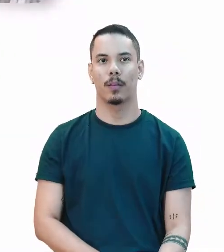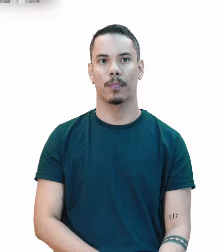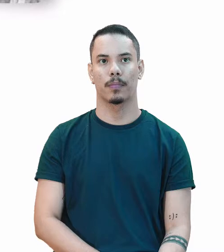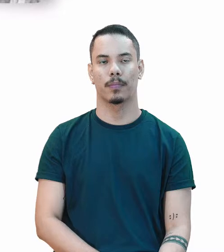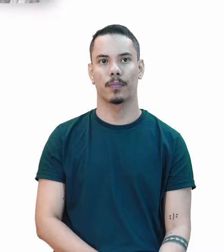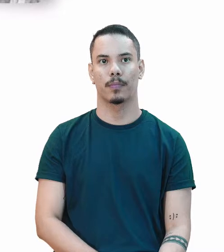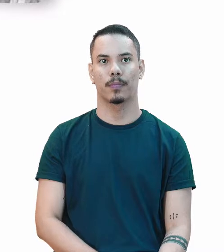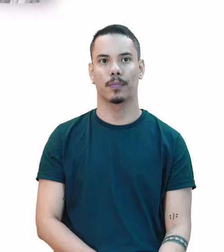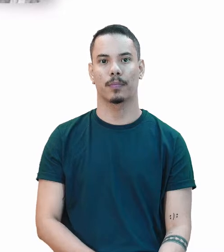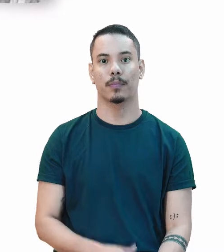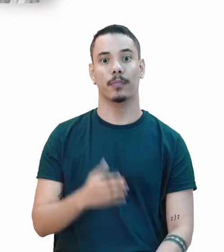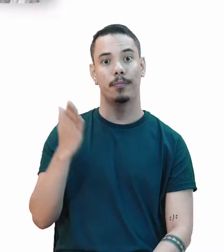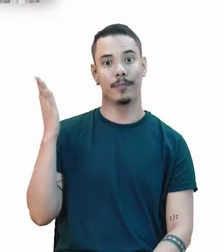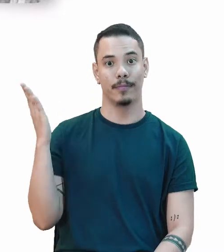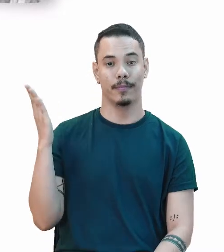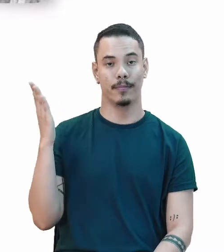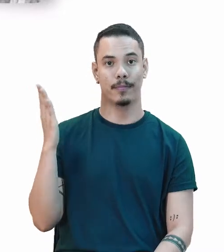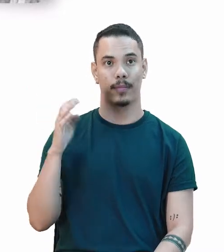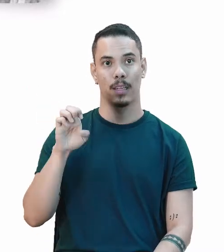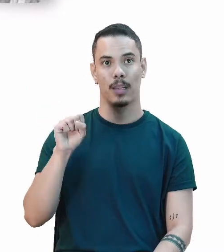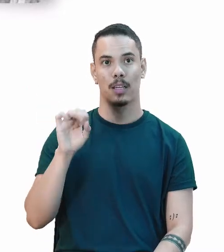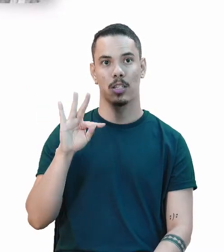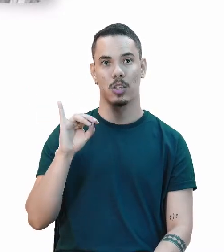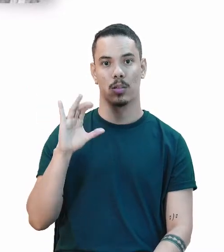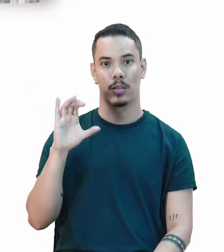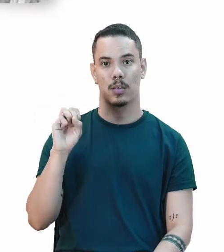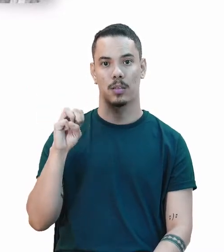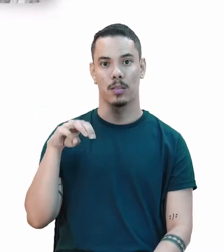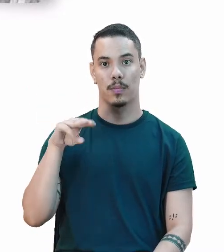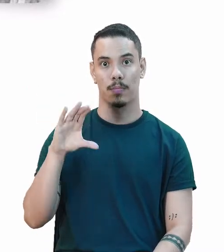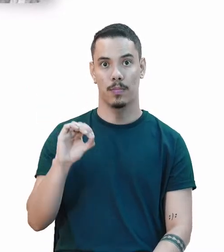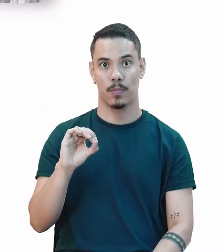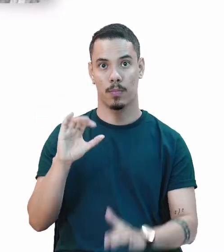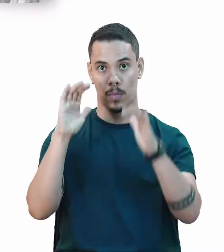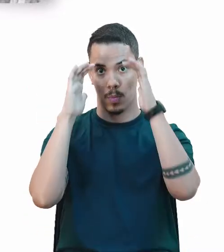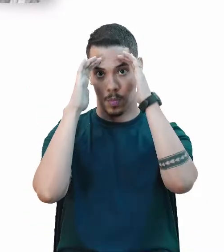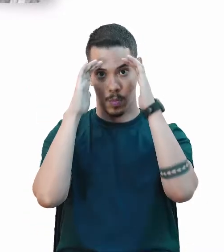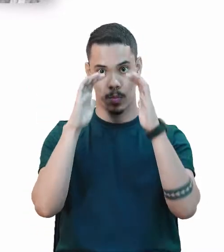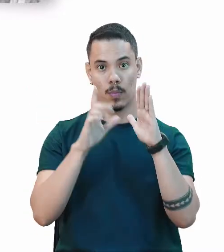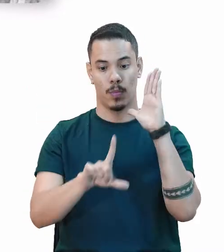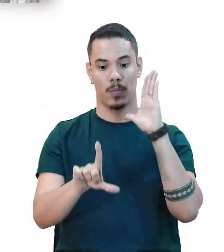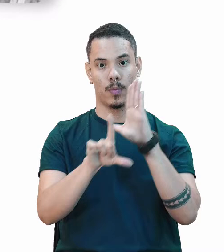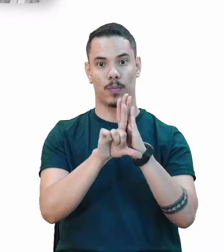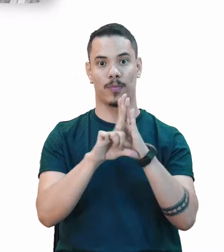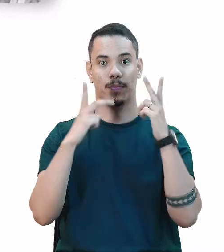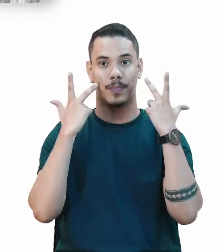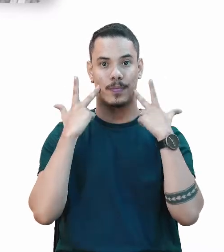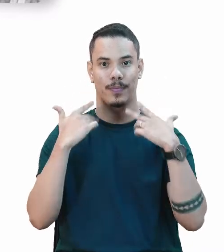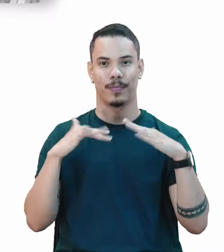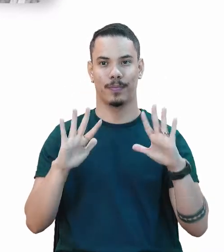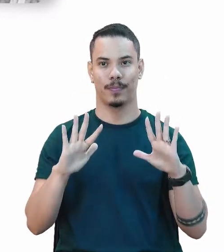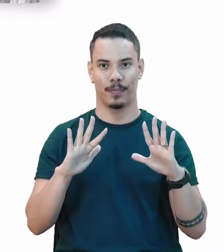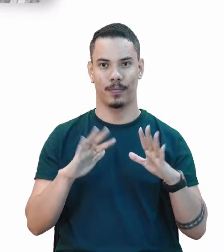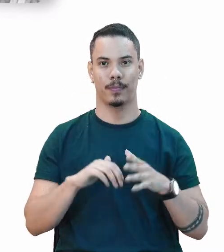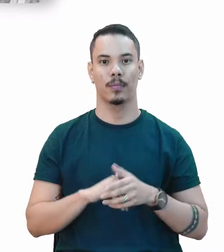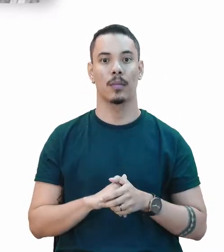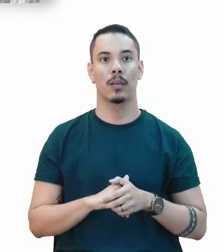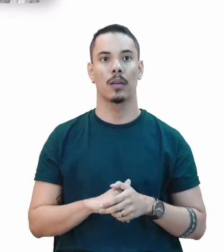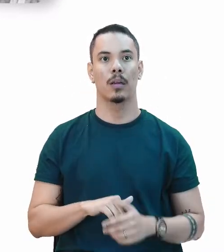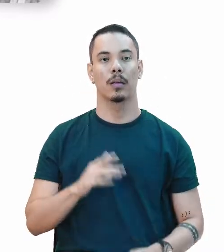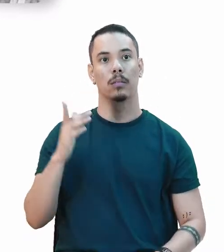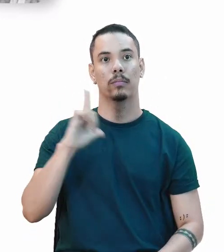Temos o seguinte, estoicismo, obediência à lei natural. Temos